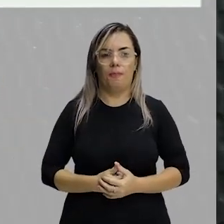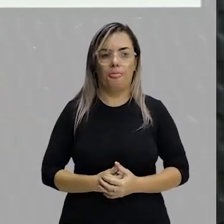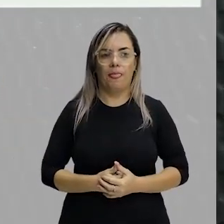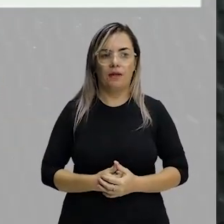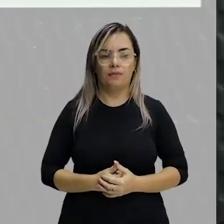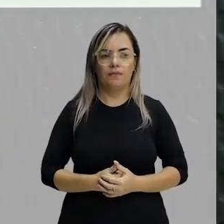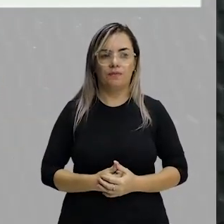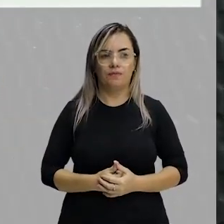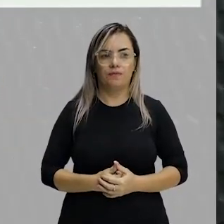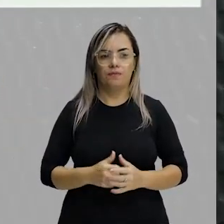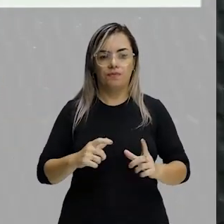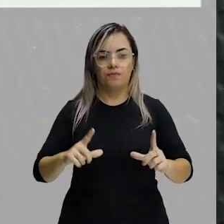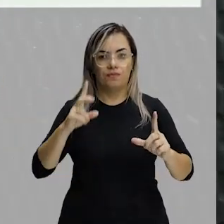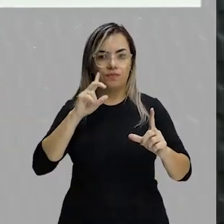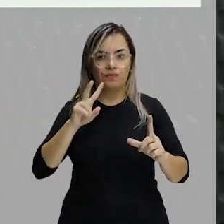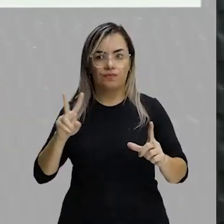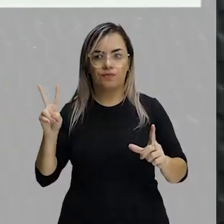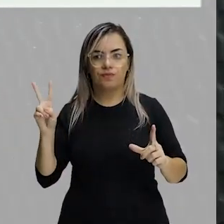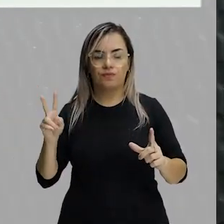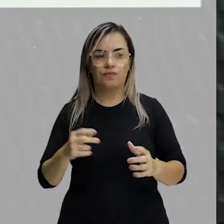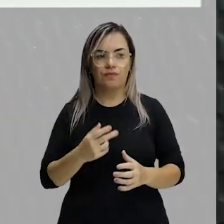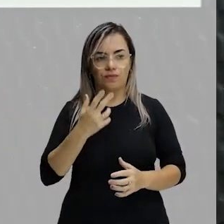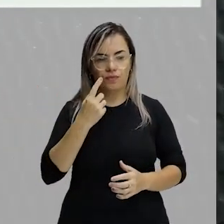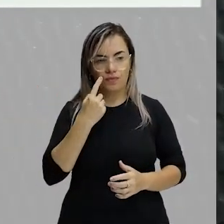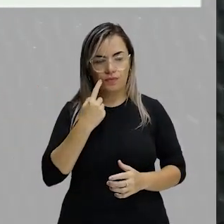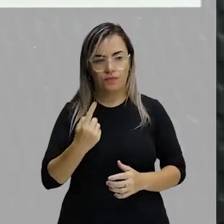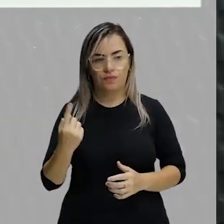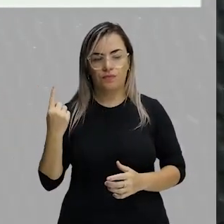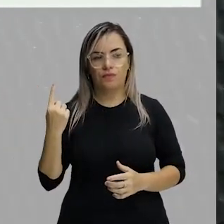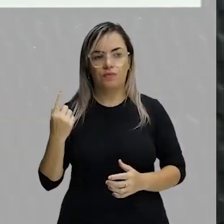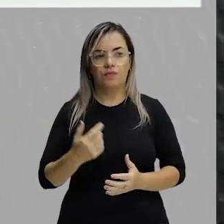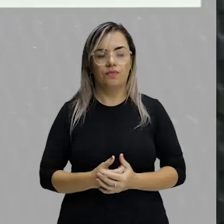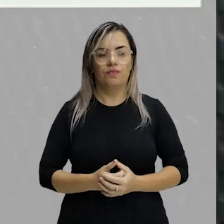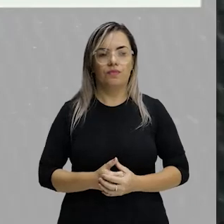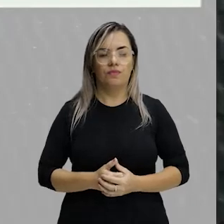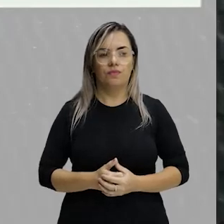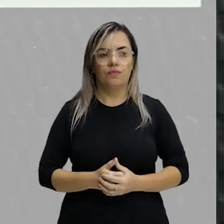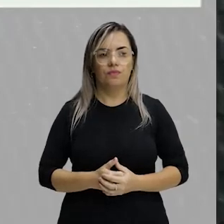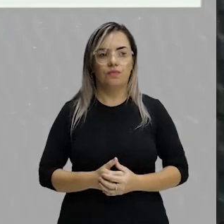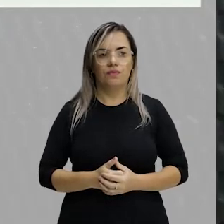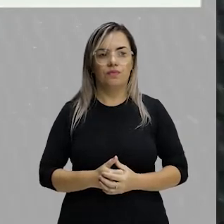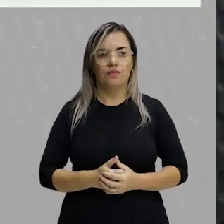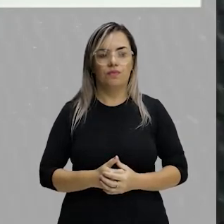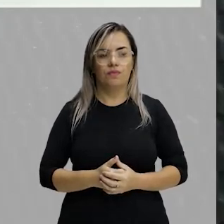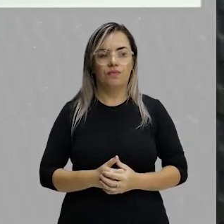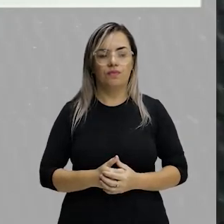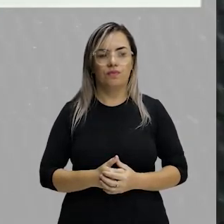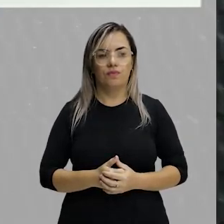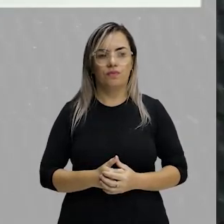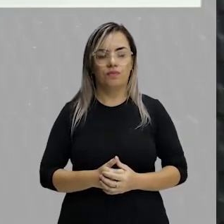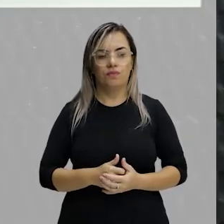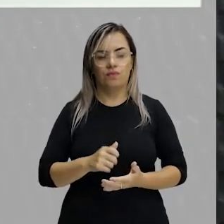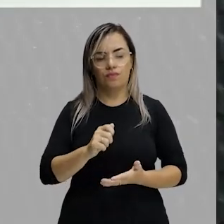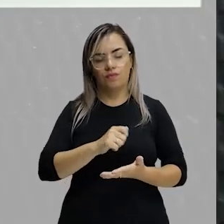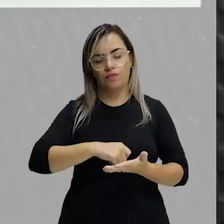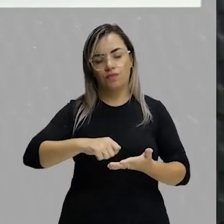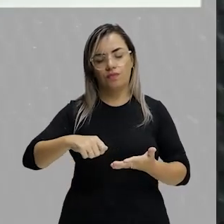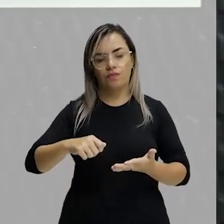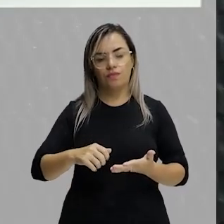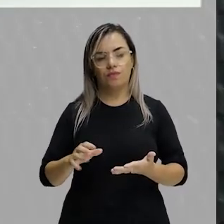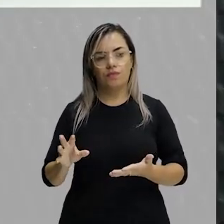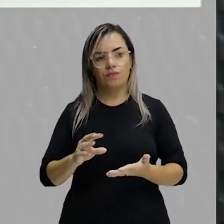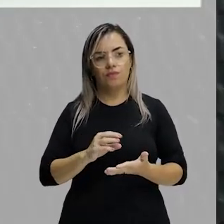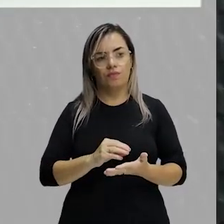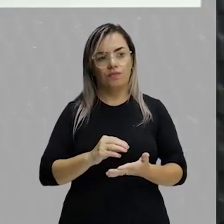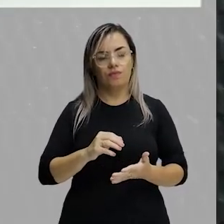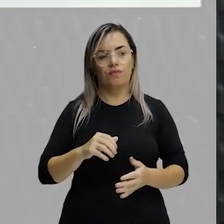Olha só, turma. Essa expressão y ao quadrado mais 2y mais 1, você pode escrever assim, ó.